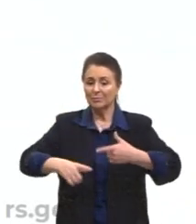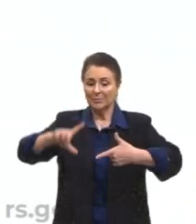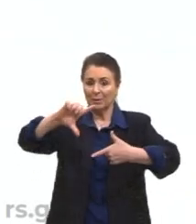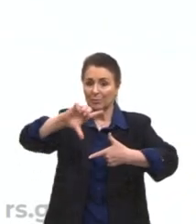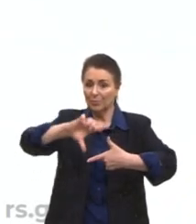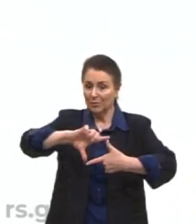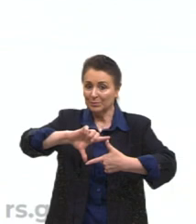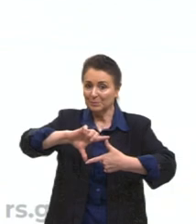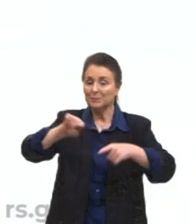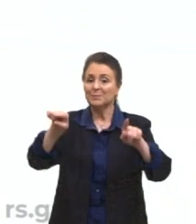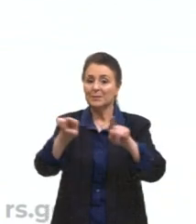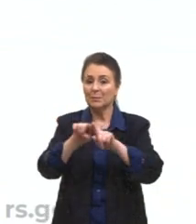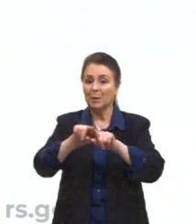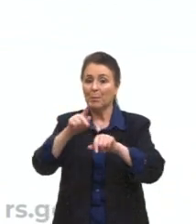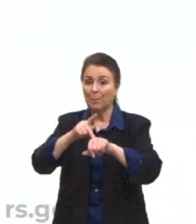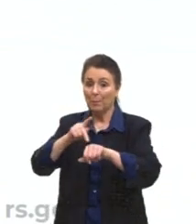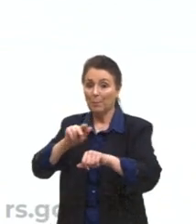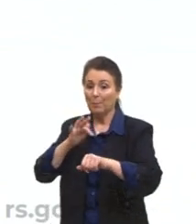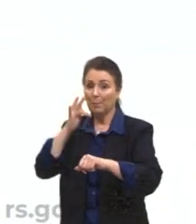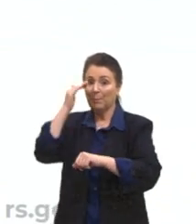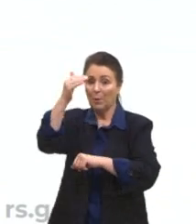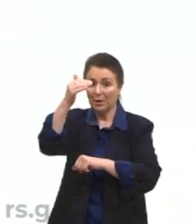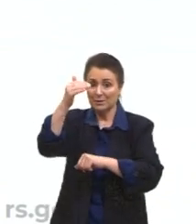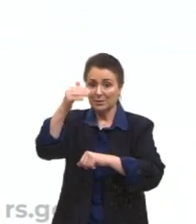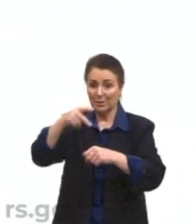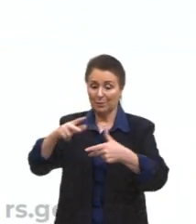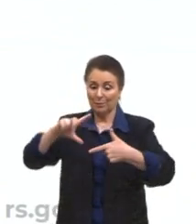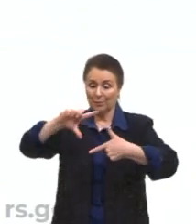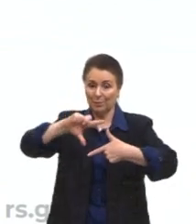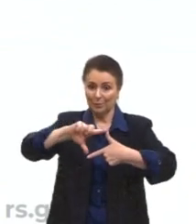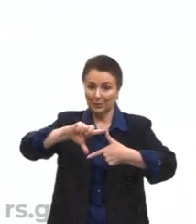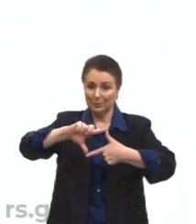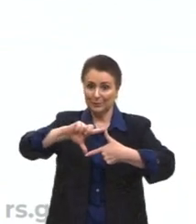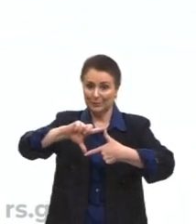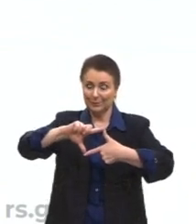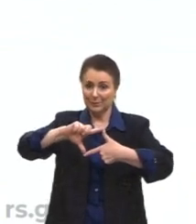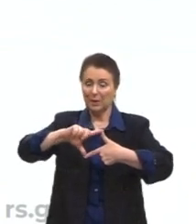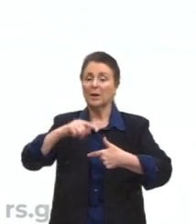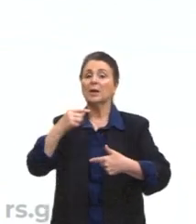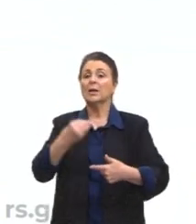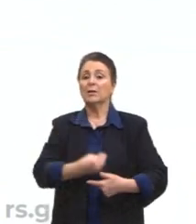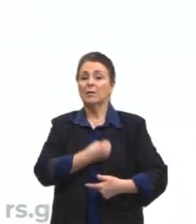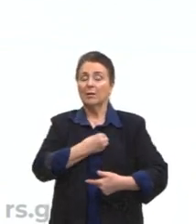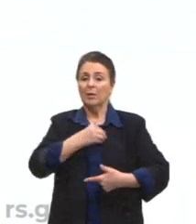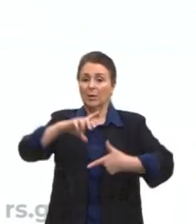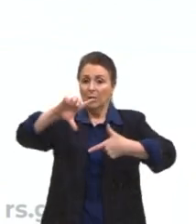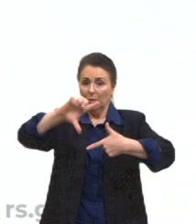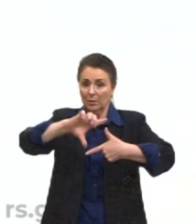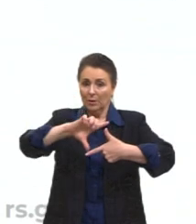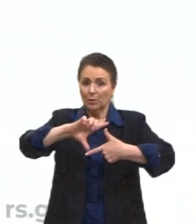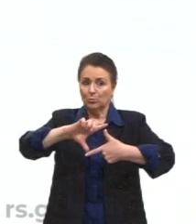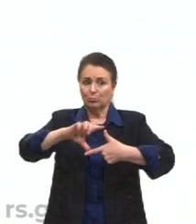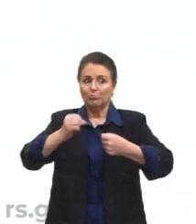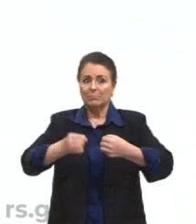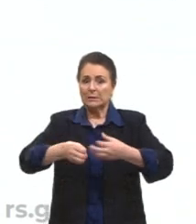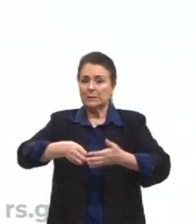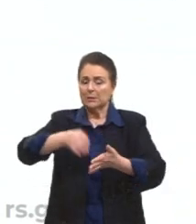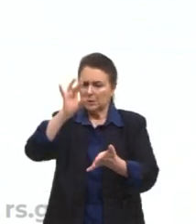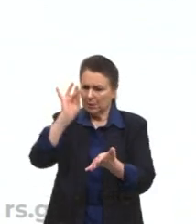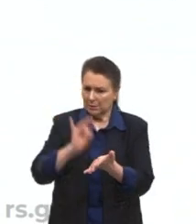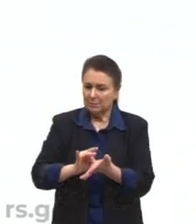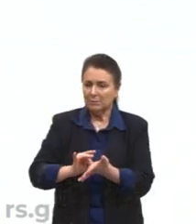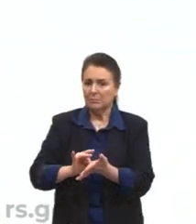e após modernidade nós vemos uma modernidade sólida onde nós